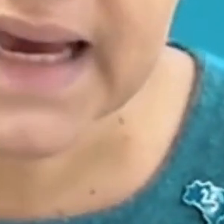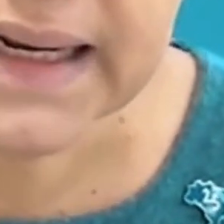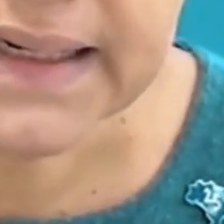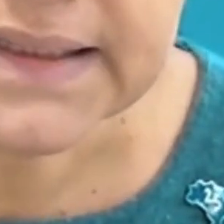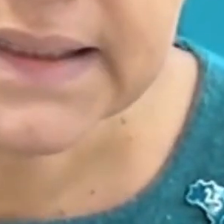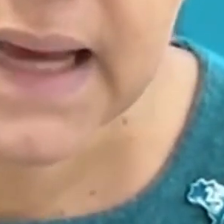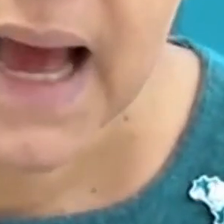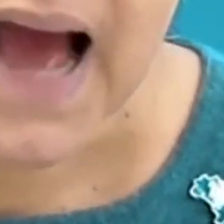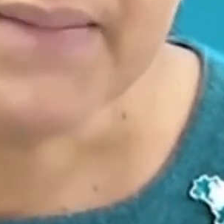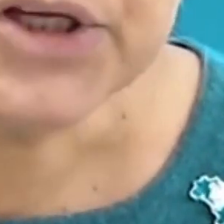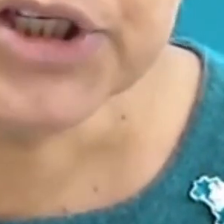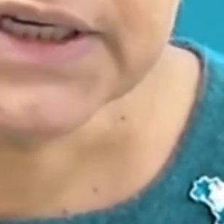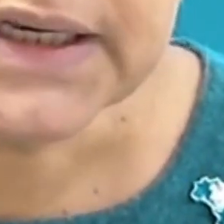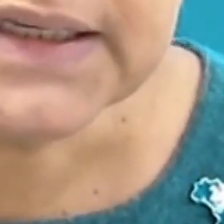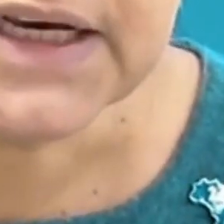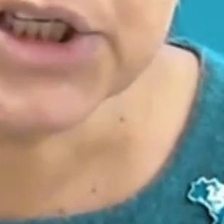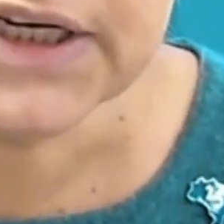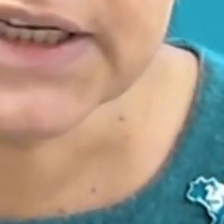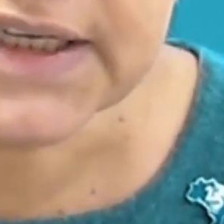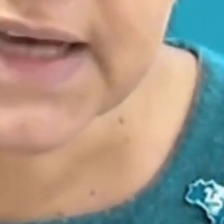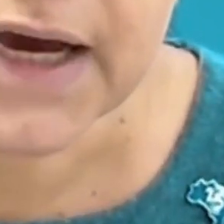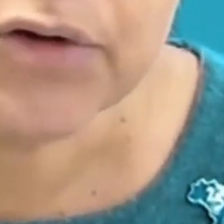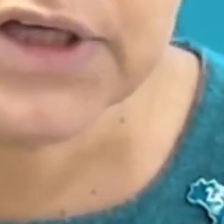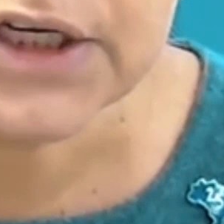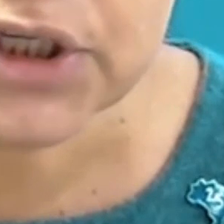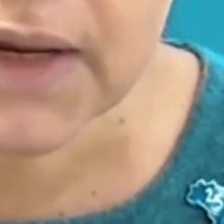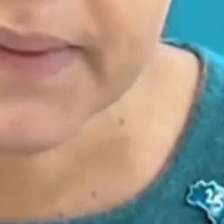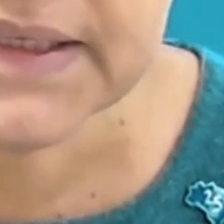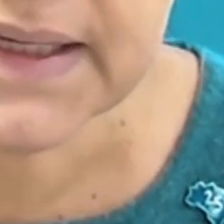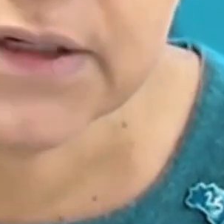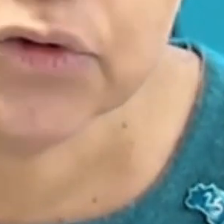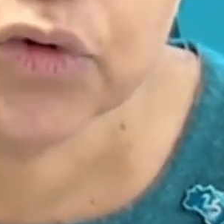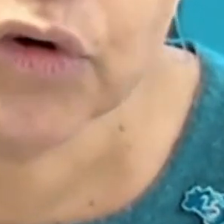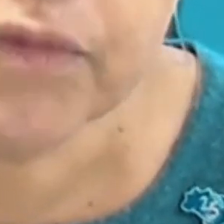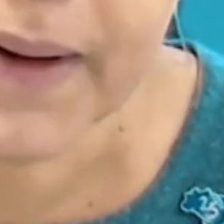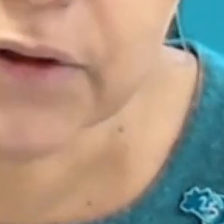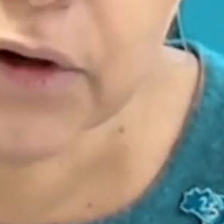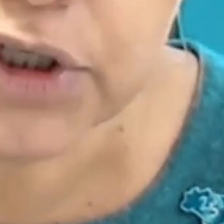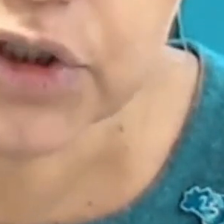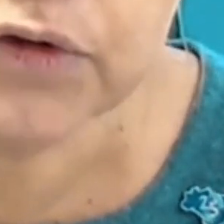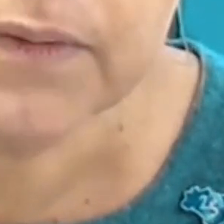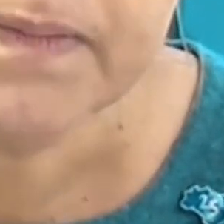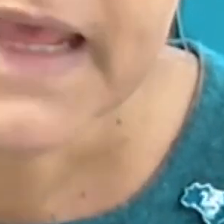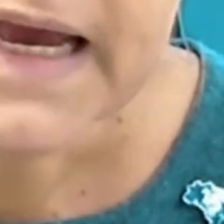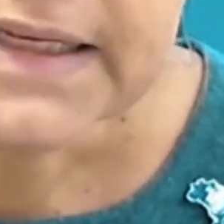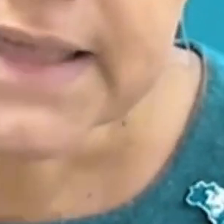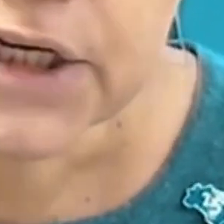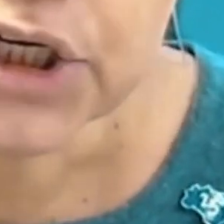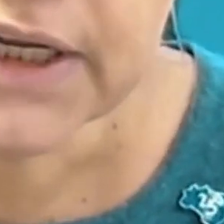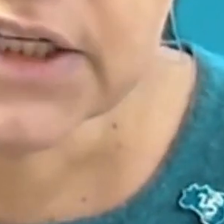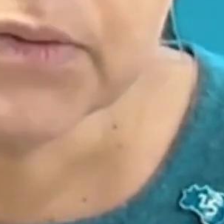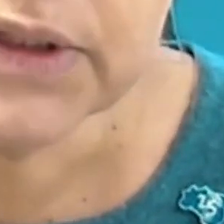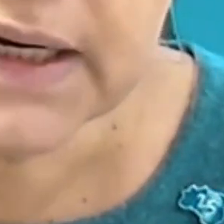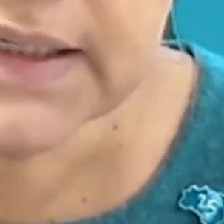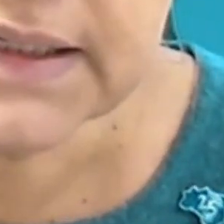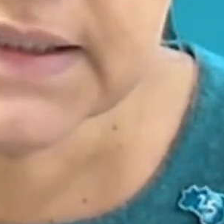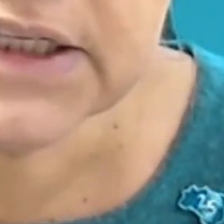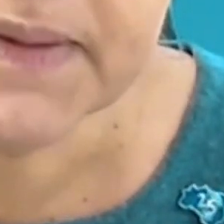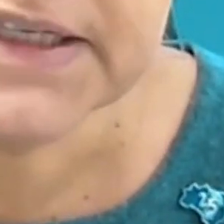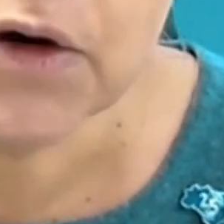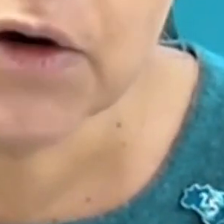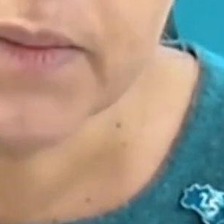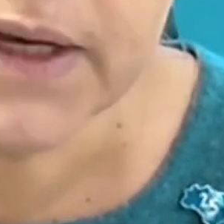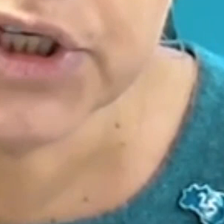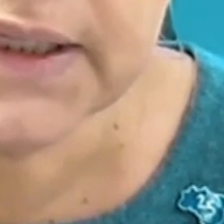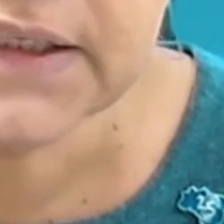atualizações mais céleres, à medida que seja necessário, seja na apresentação de um novo patógeno, seja nas